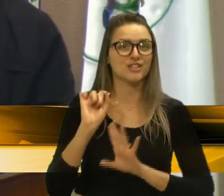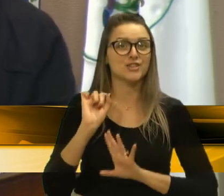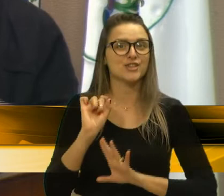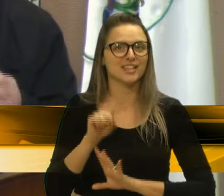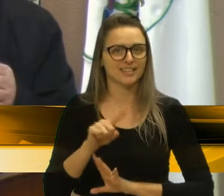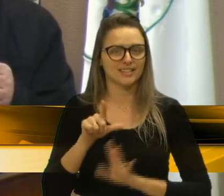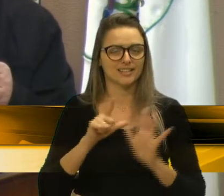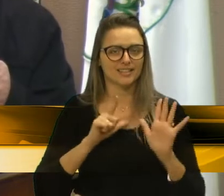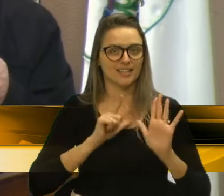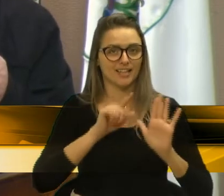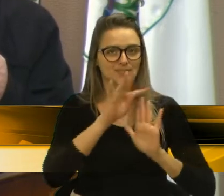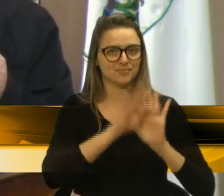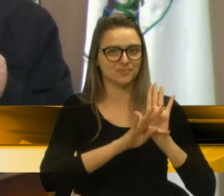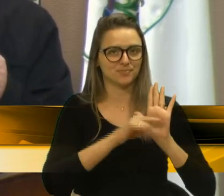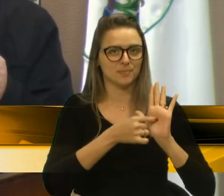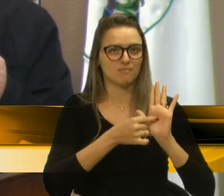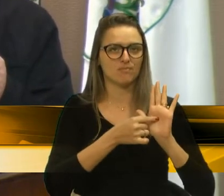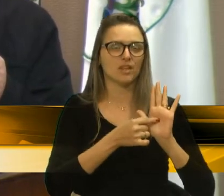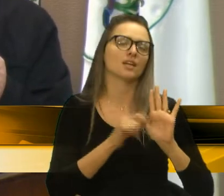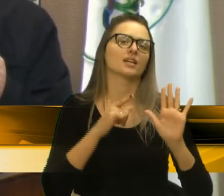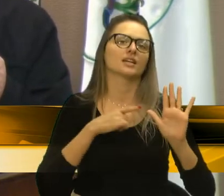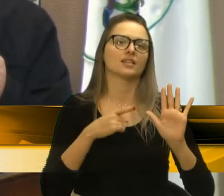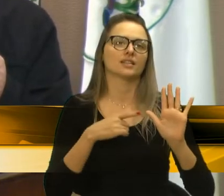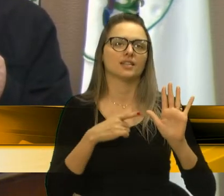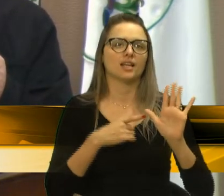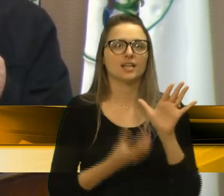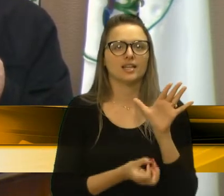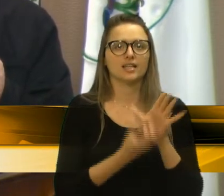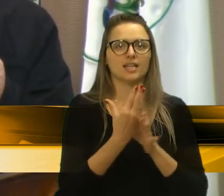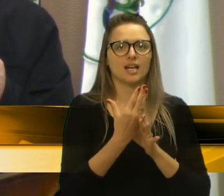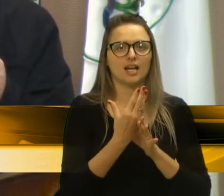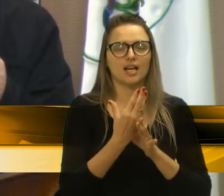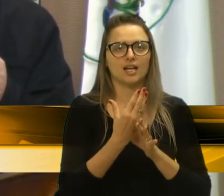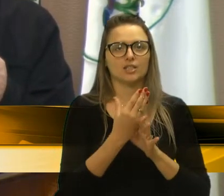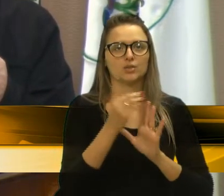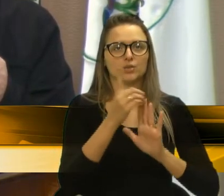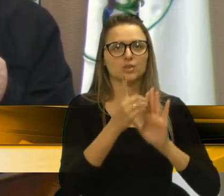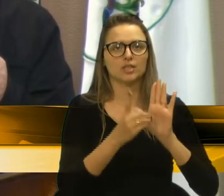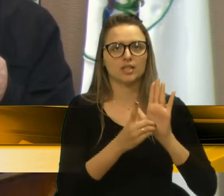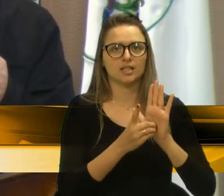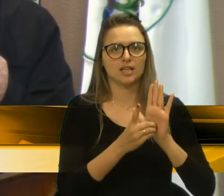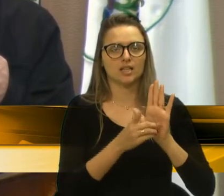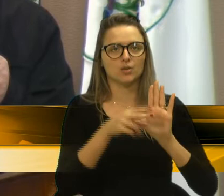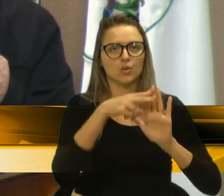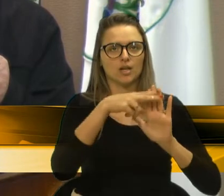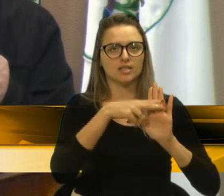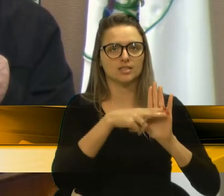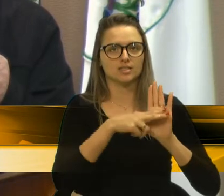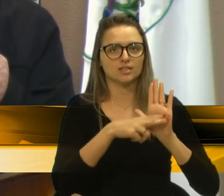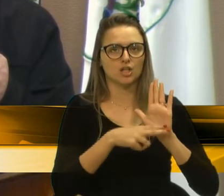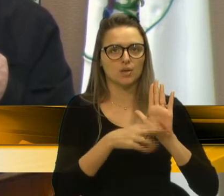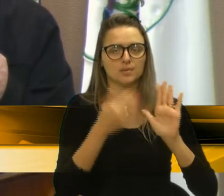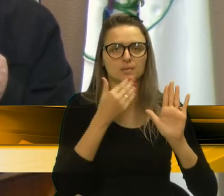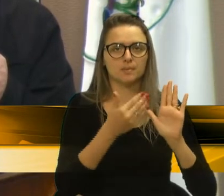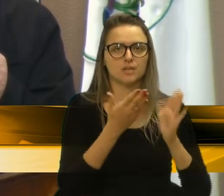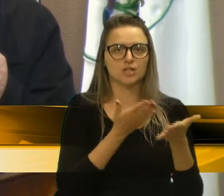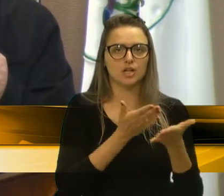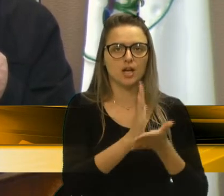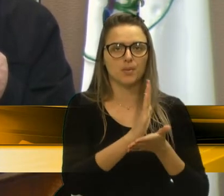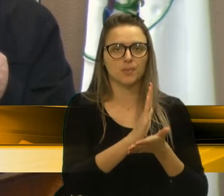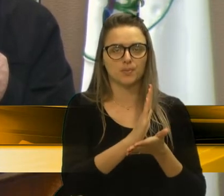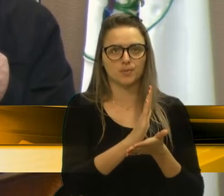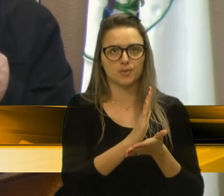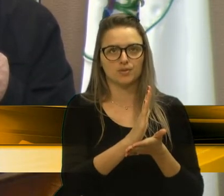né? Ficam estabelecidas através do presente decreto as normas para requerer autorização, e